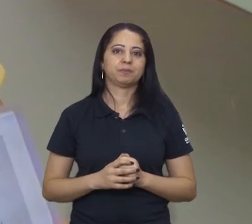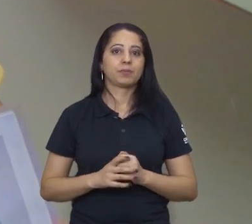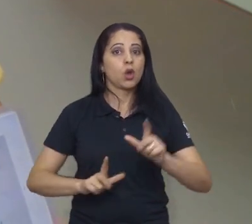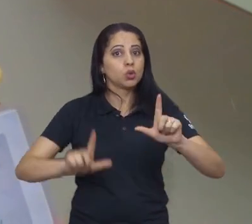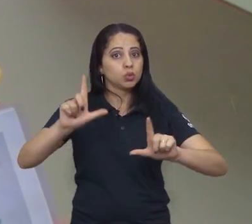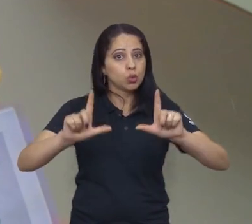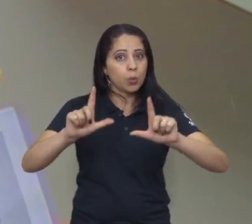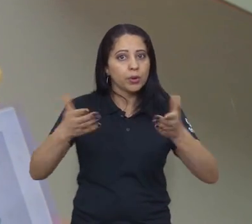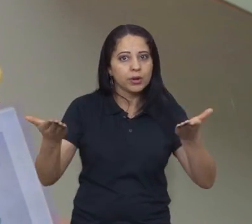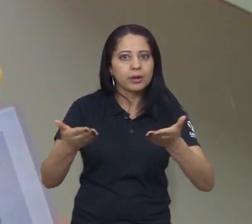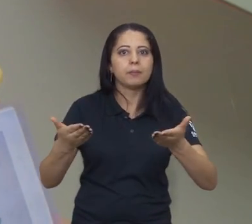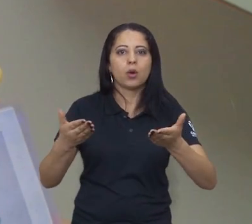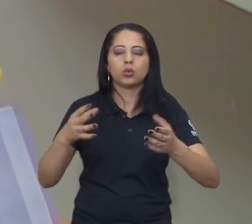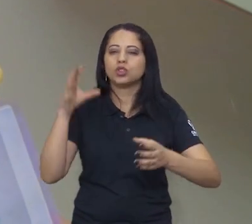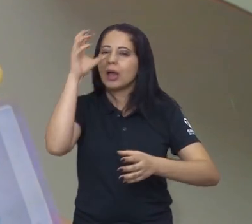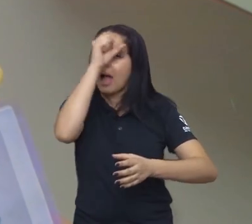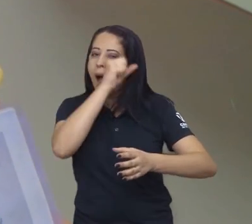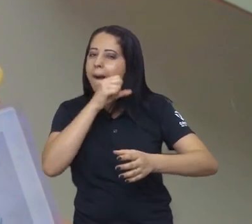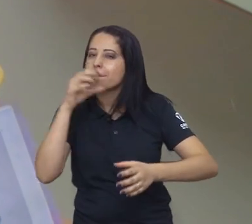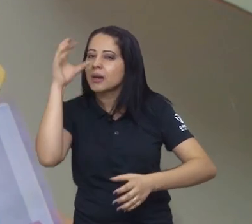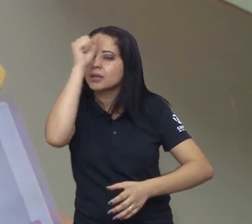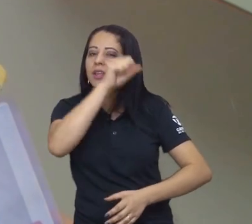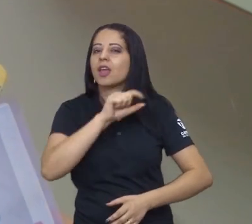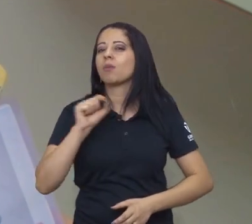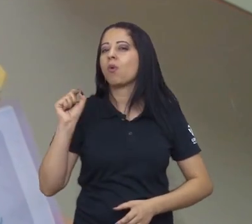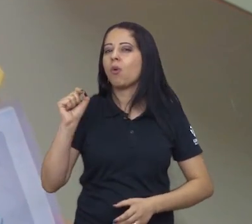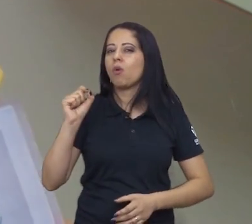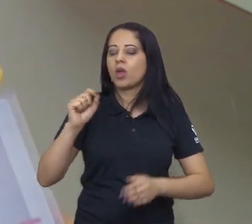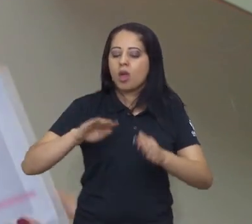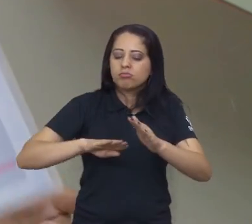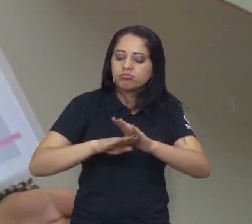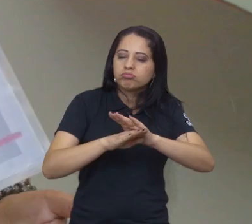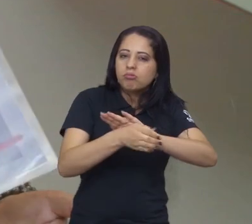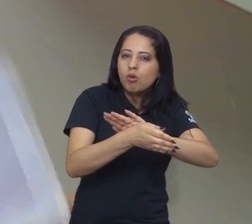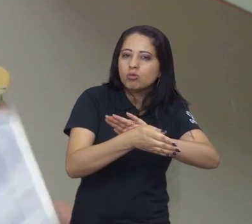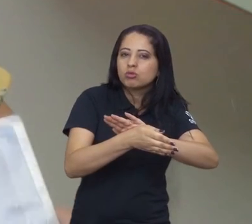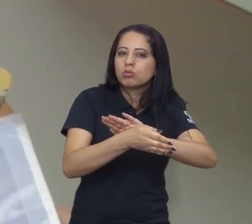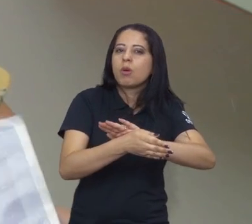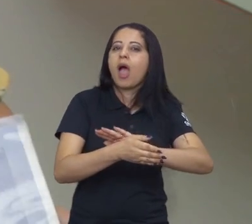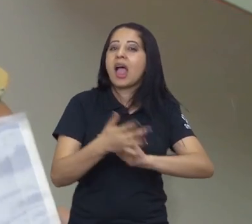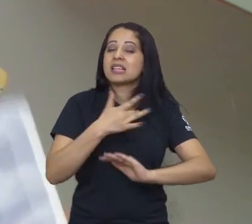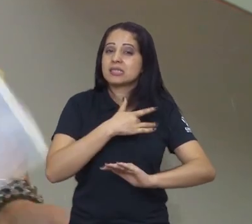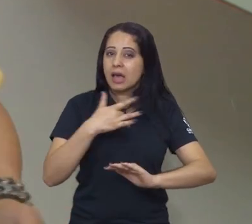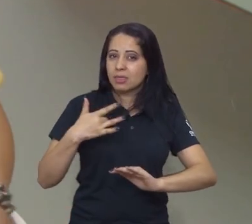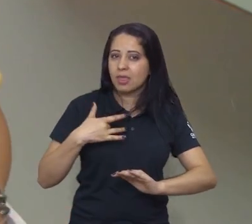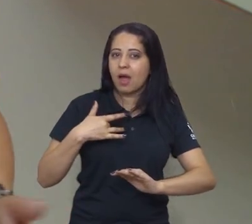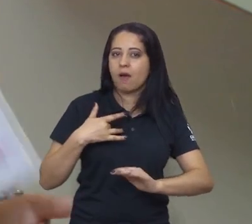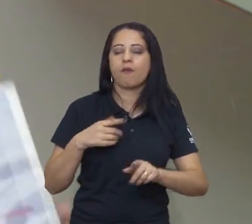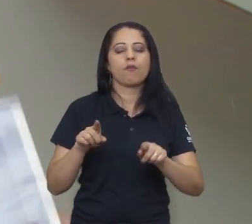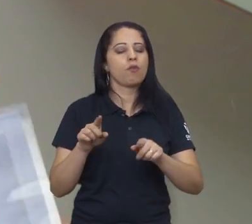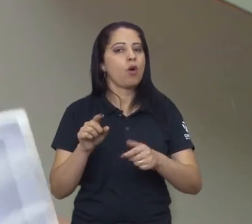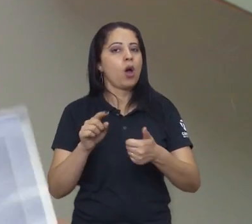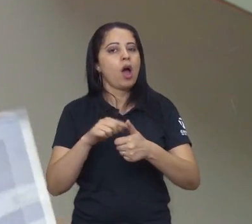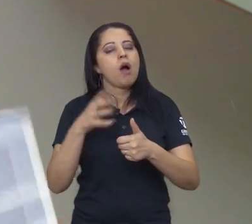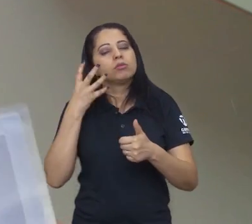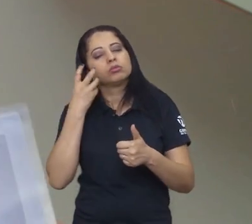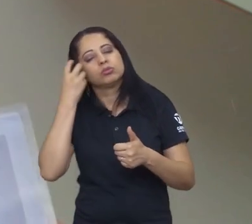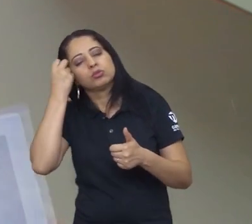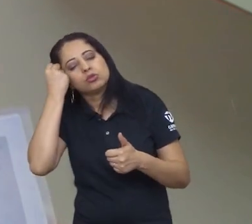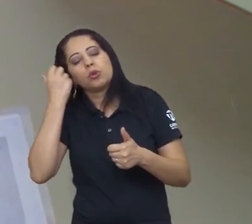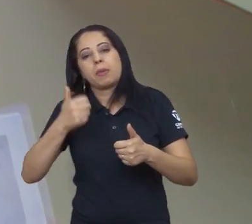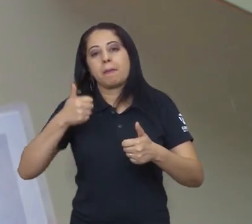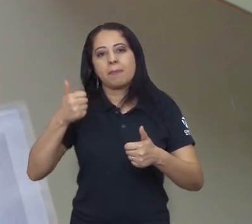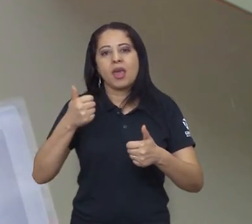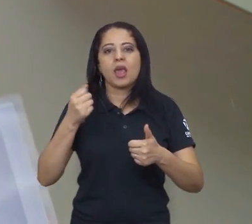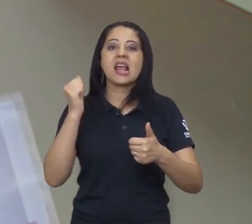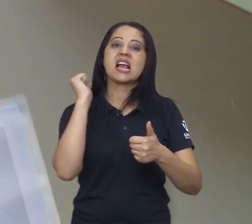Nós aprendemos que adquirir hábitos alimentares saudáveis melhorar a qualidade do Sono evitar pensamentos que provoca